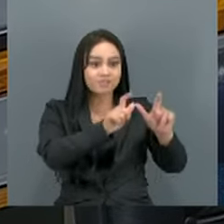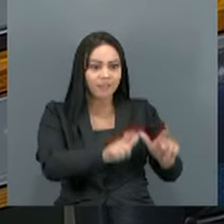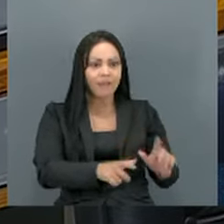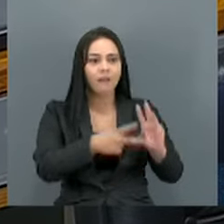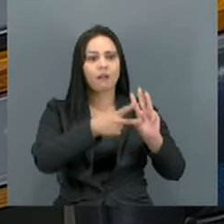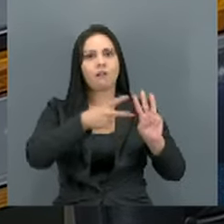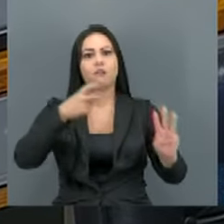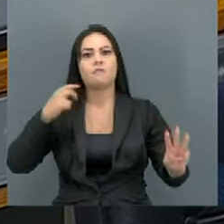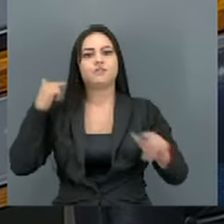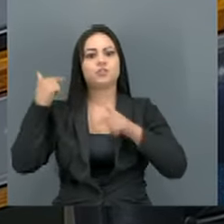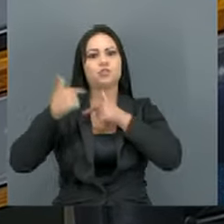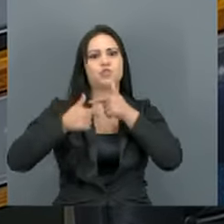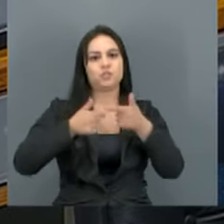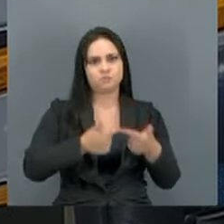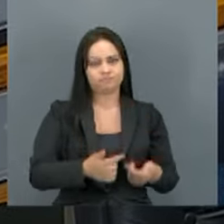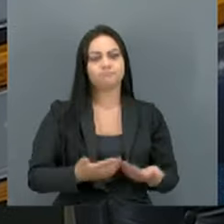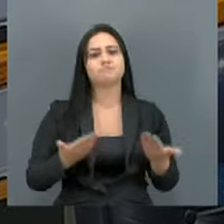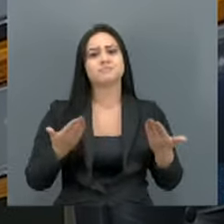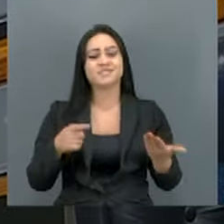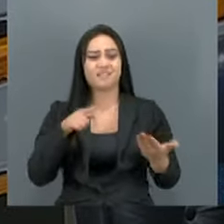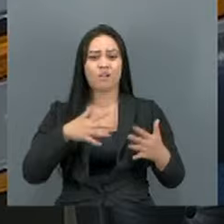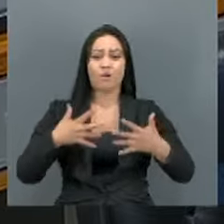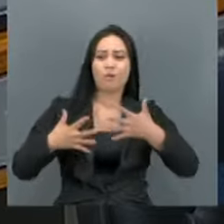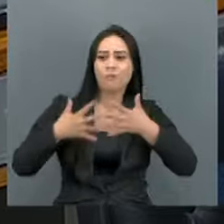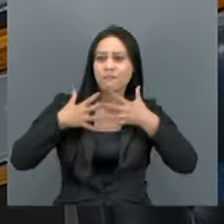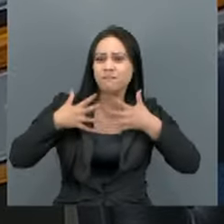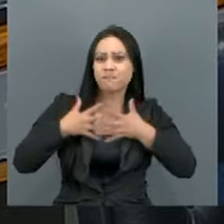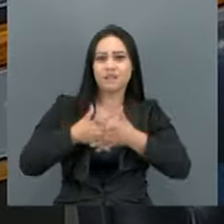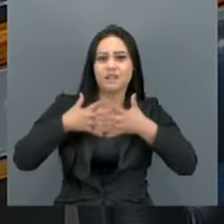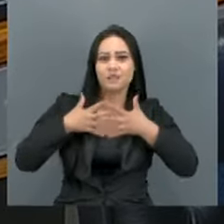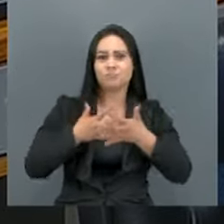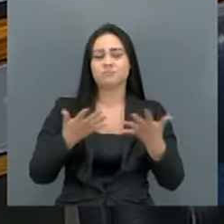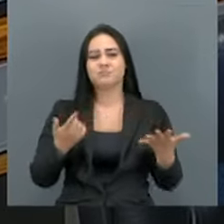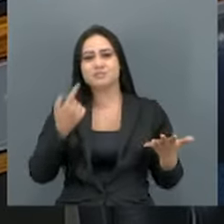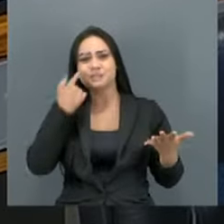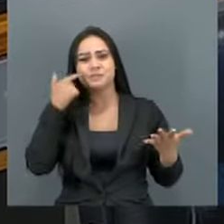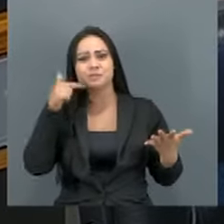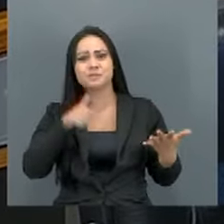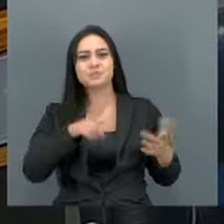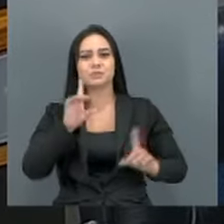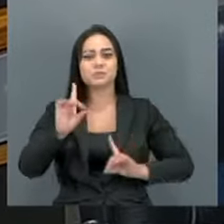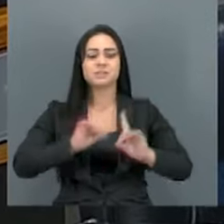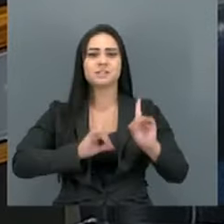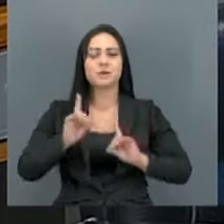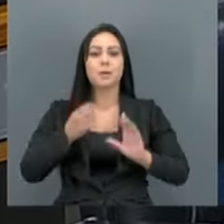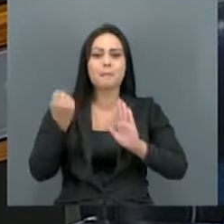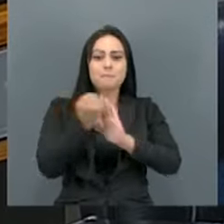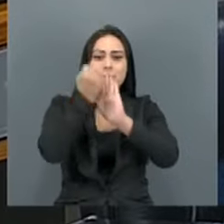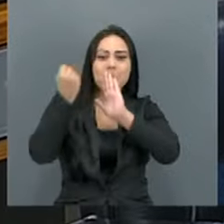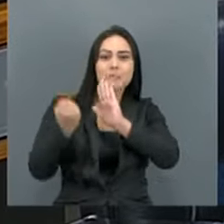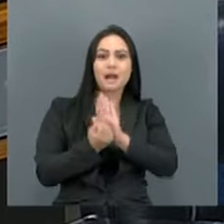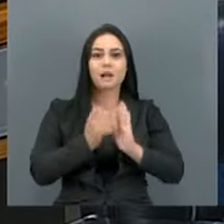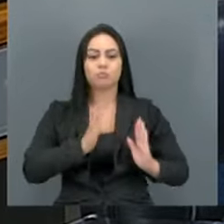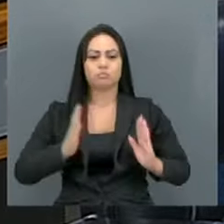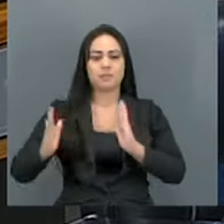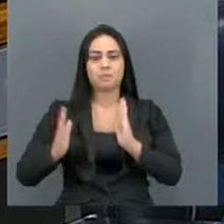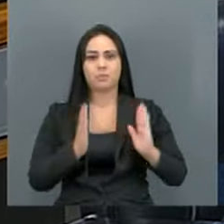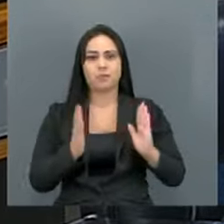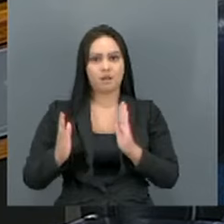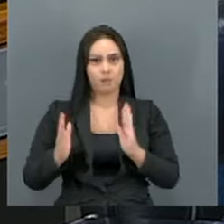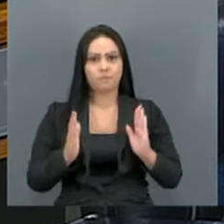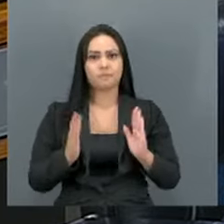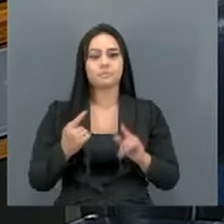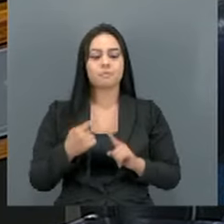Então é esse conflito. Por isso que se discutiu aqui nessa casa essa questão do marco temporal, né, que